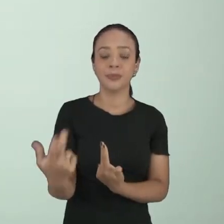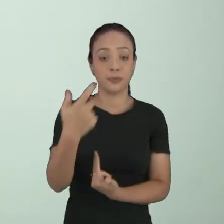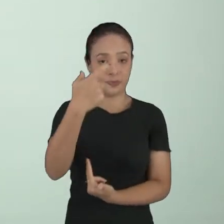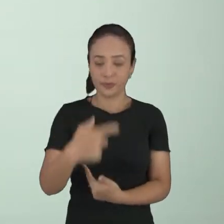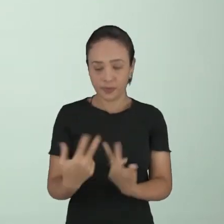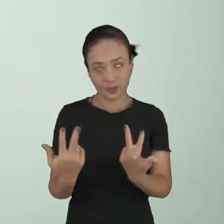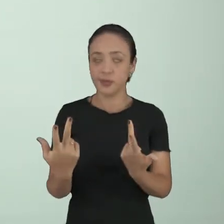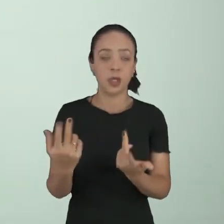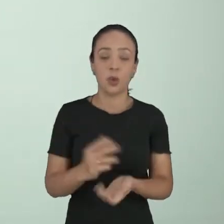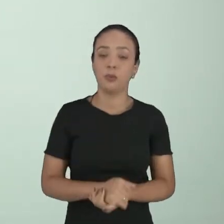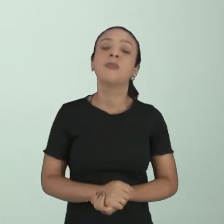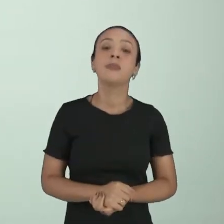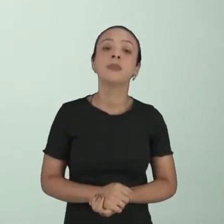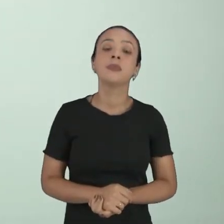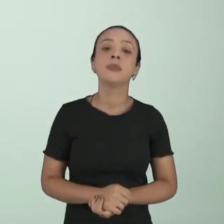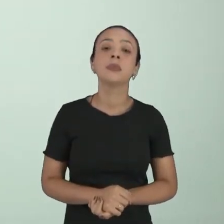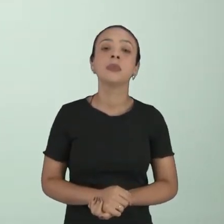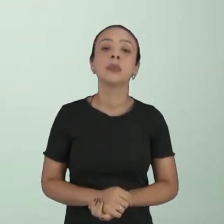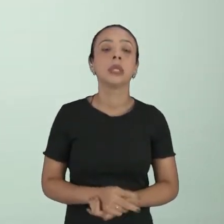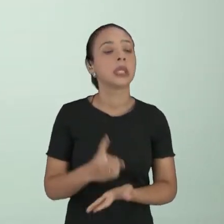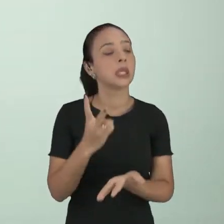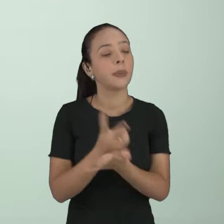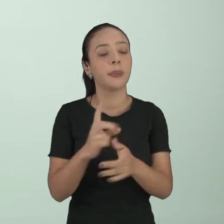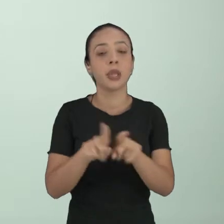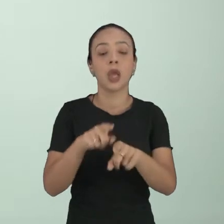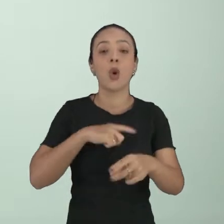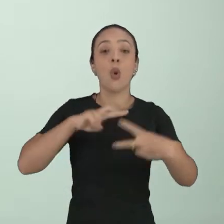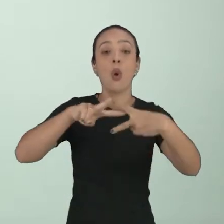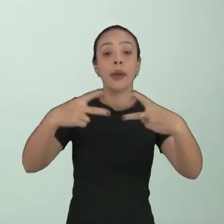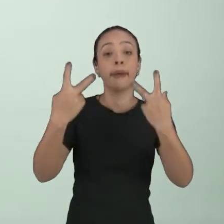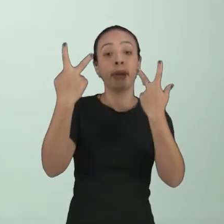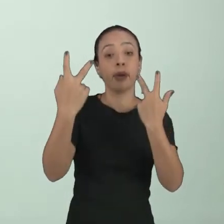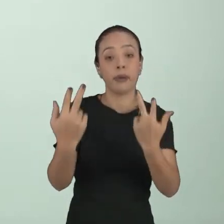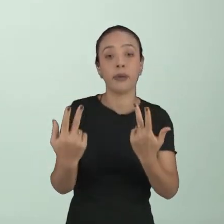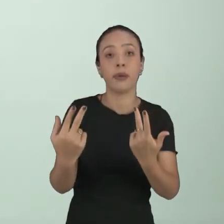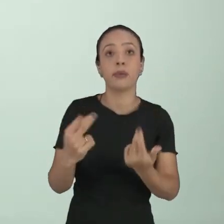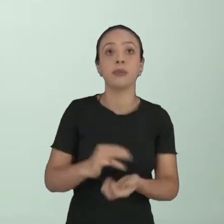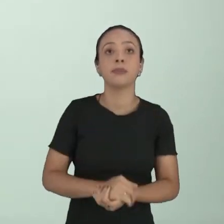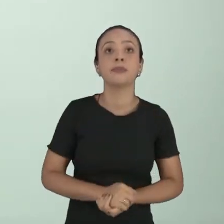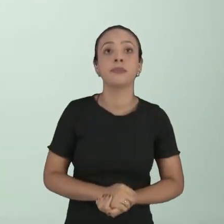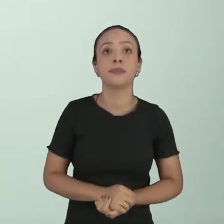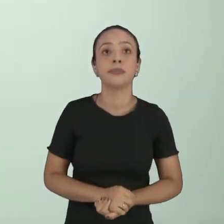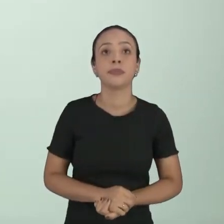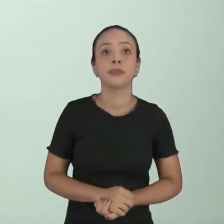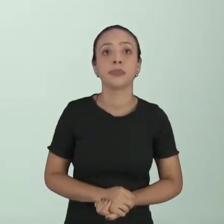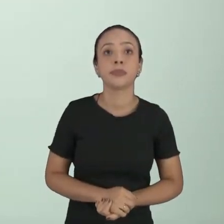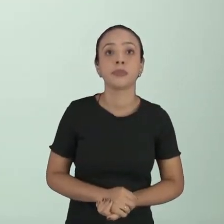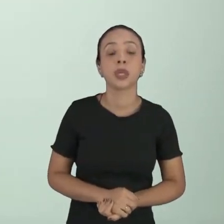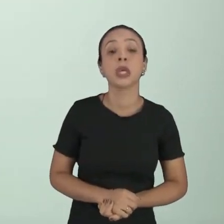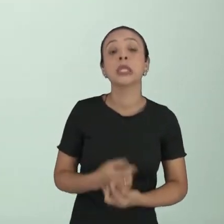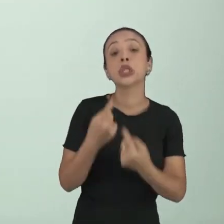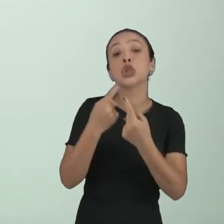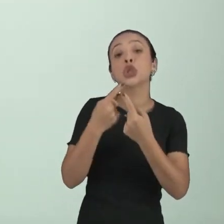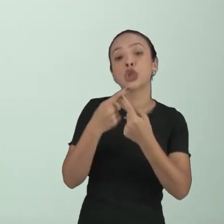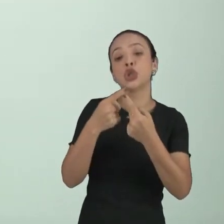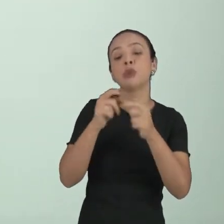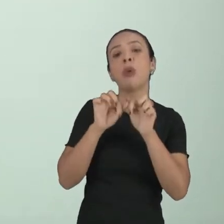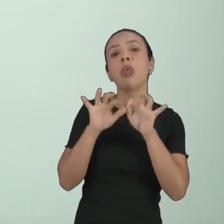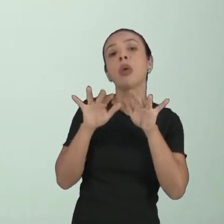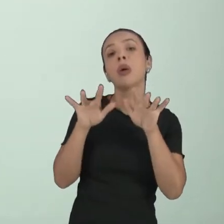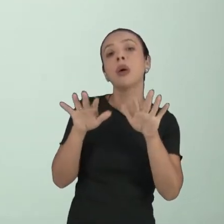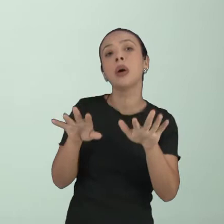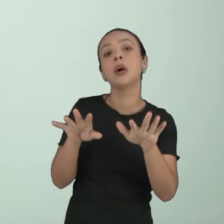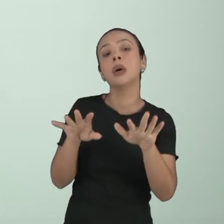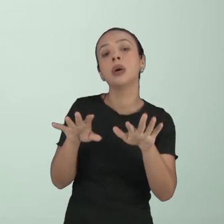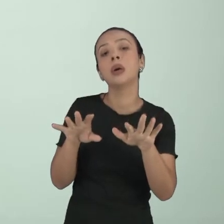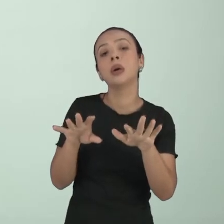né? Os seus descendentes vão ter o mesmo material genético que ela, a bactéria-mãe, tá? Esse tipo de reprodução, como está ali na